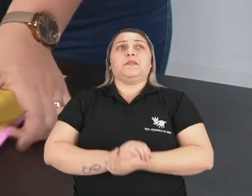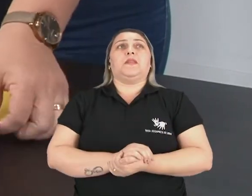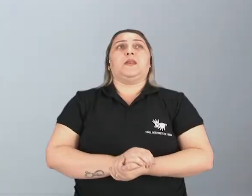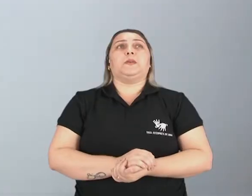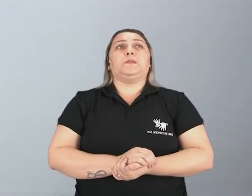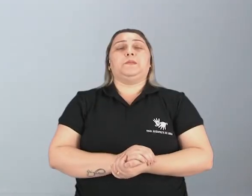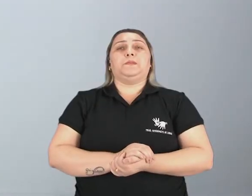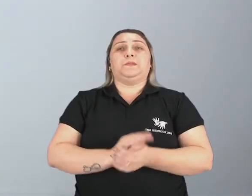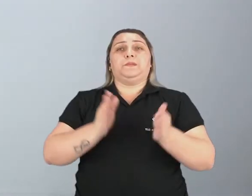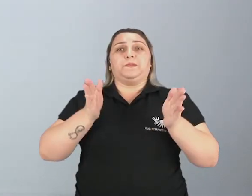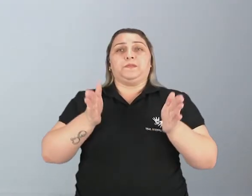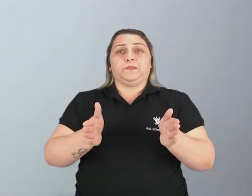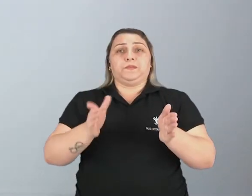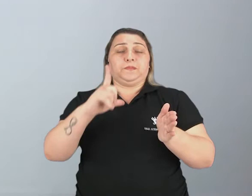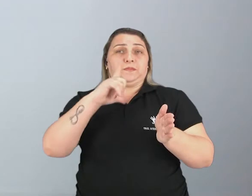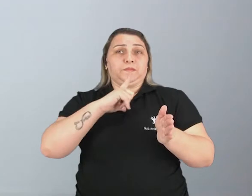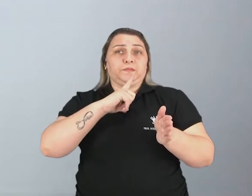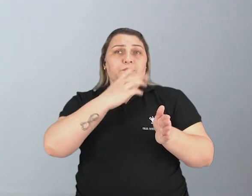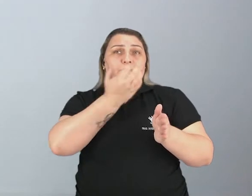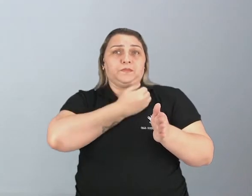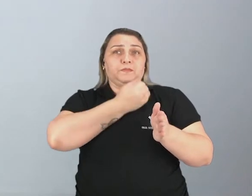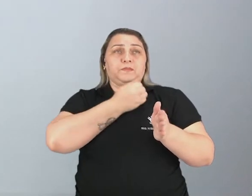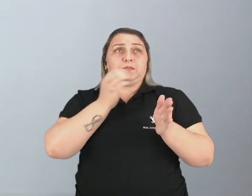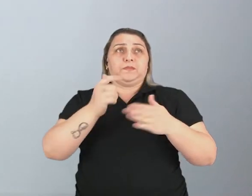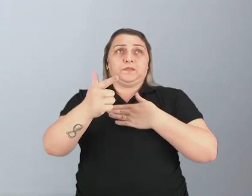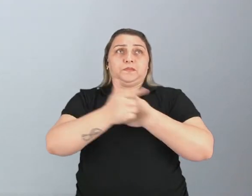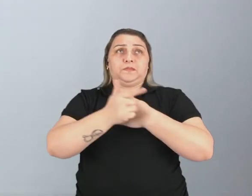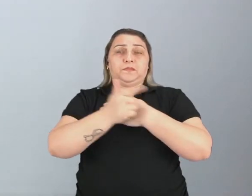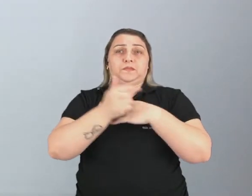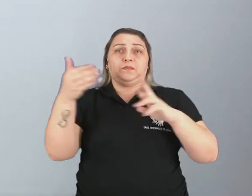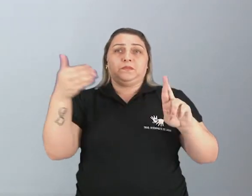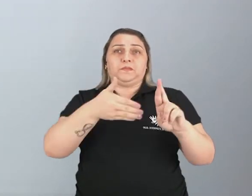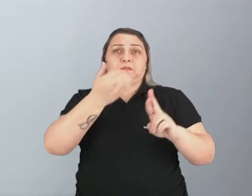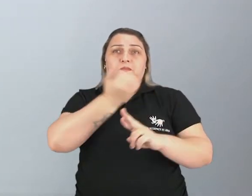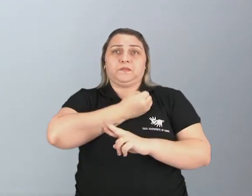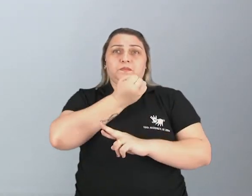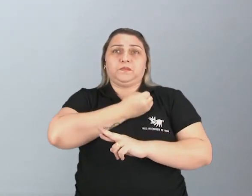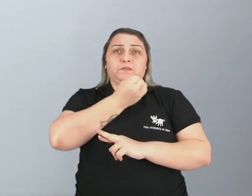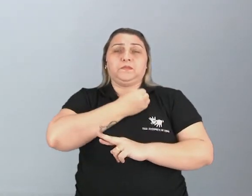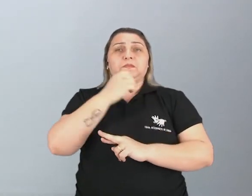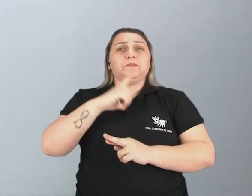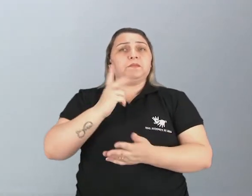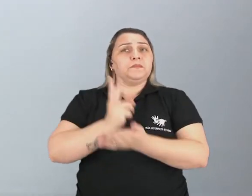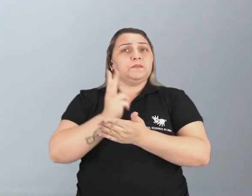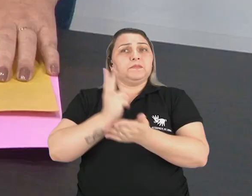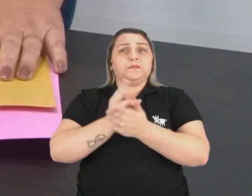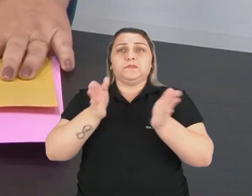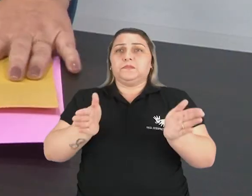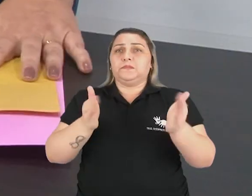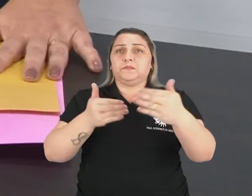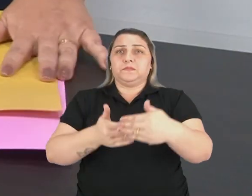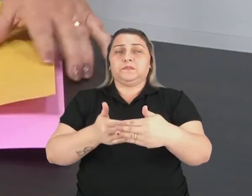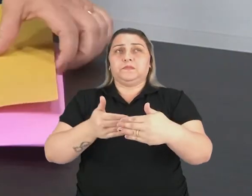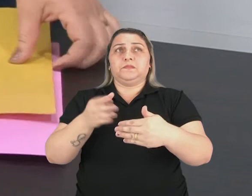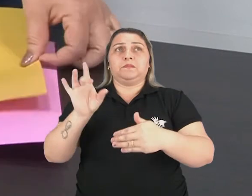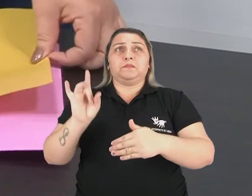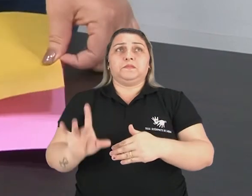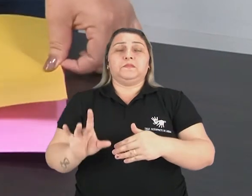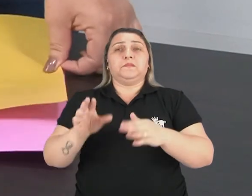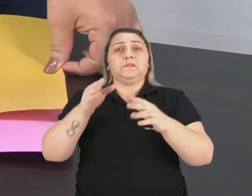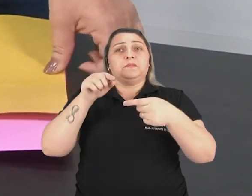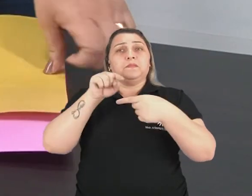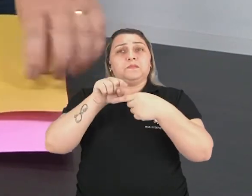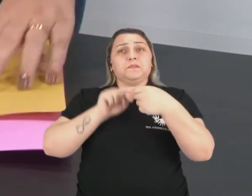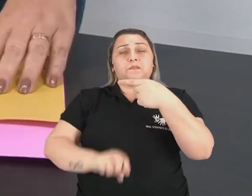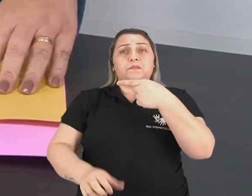Todo é o tamanho que eu tenho, é o número que eu tenho. O papel está representando um número, ó. Eles têm o mesmo tamanho. Só que aqui eu